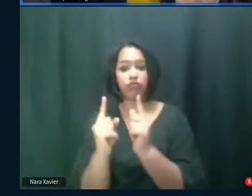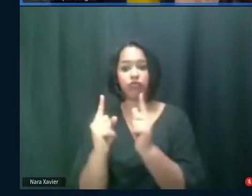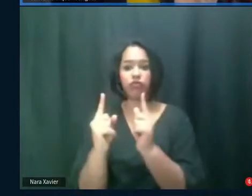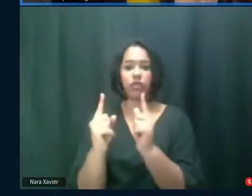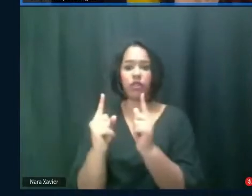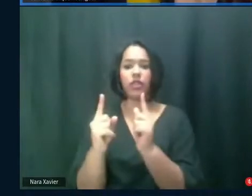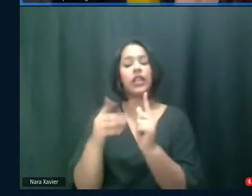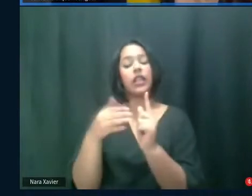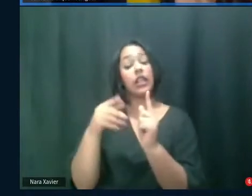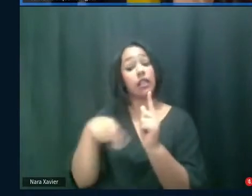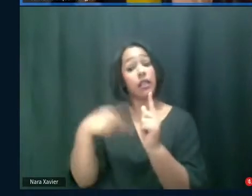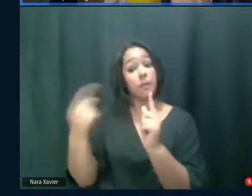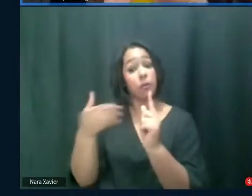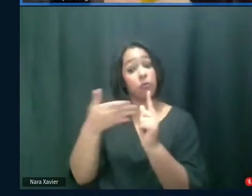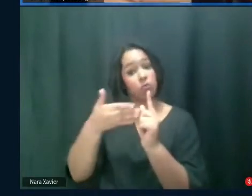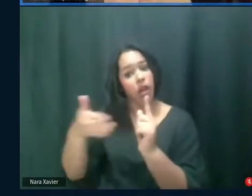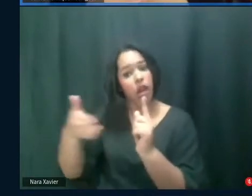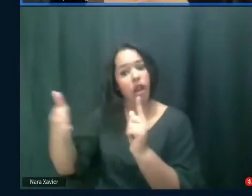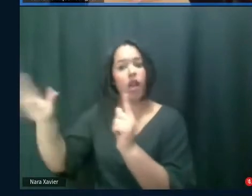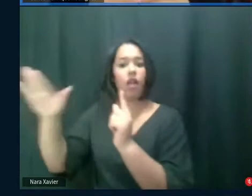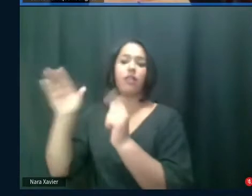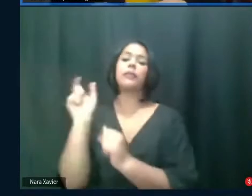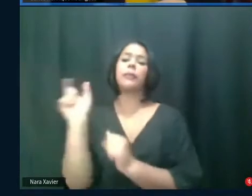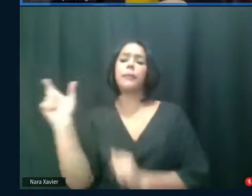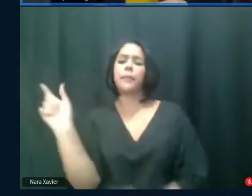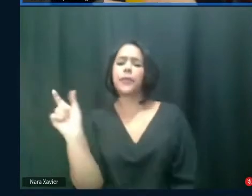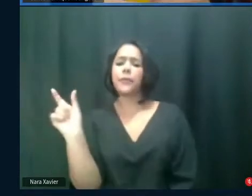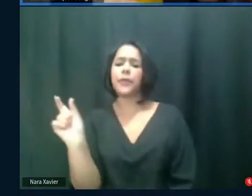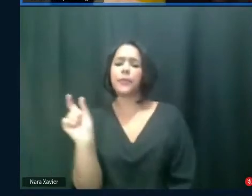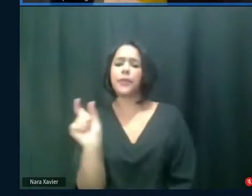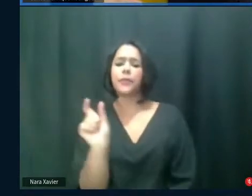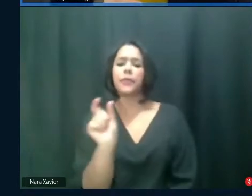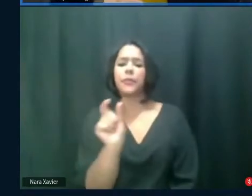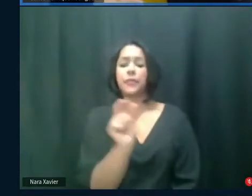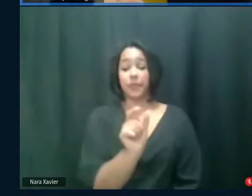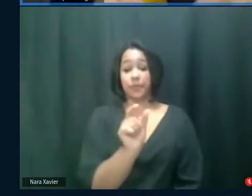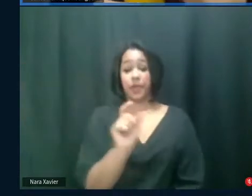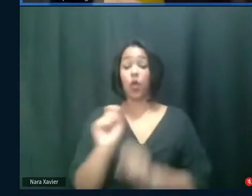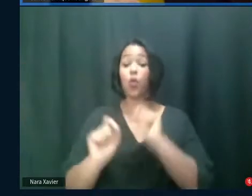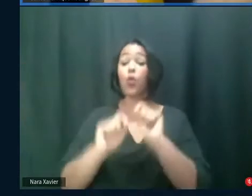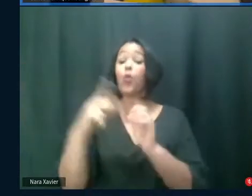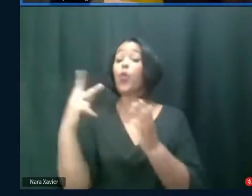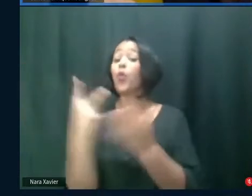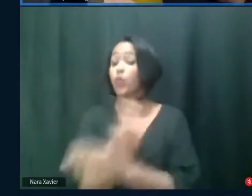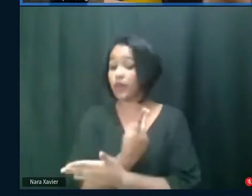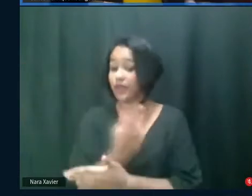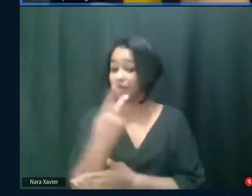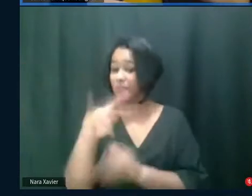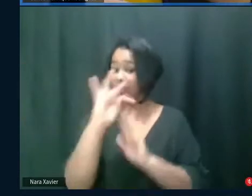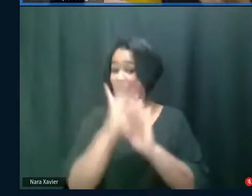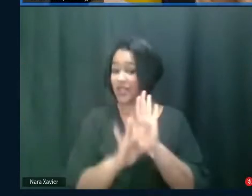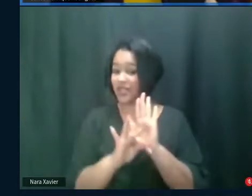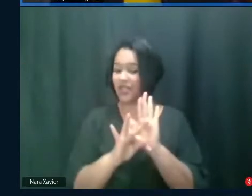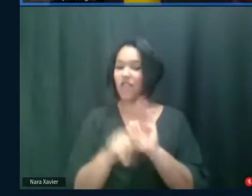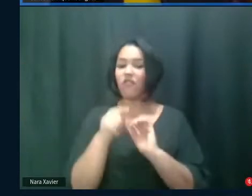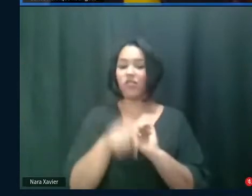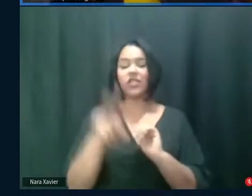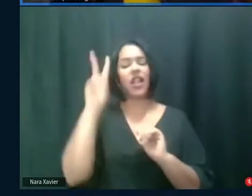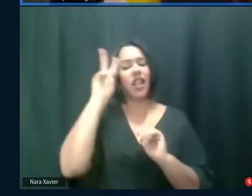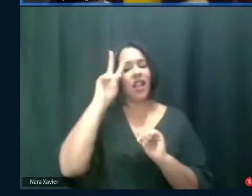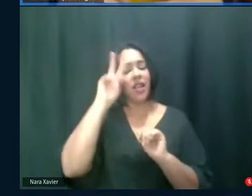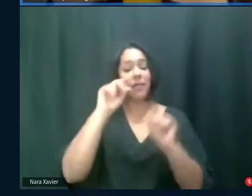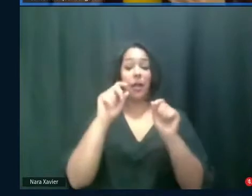apenas a sigla, né? O que acontece no seu texto é que muitas vezes você retoma o termo